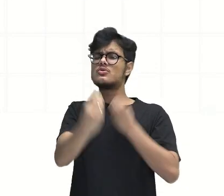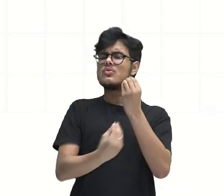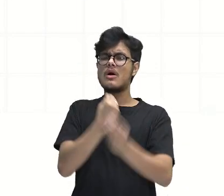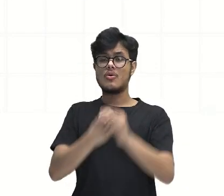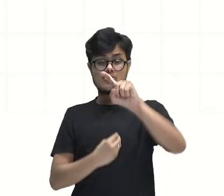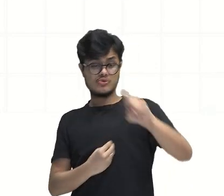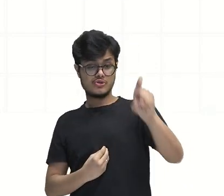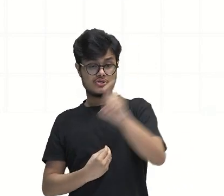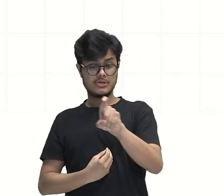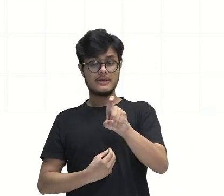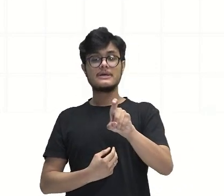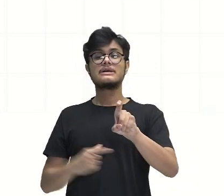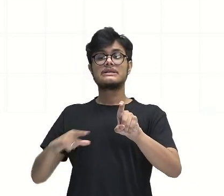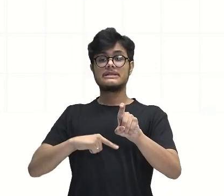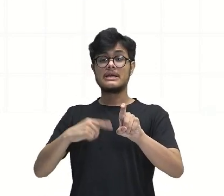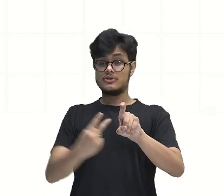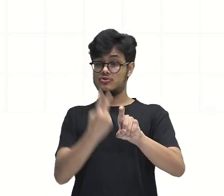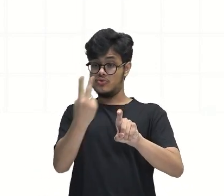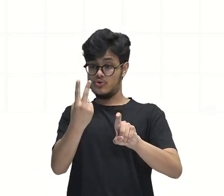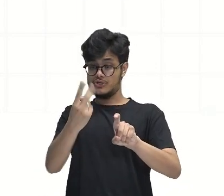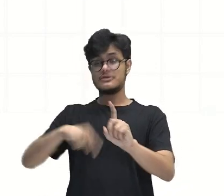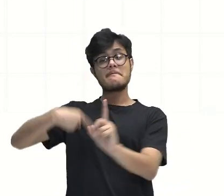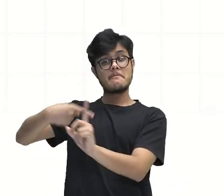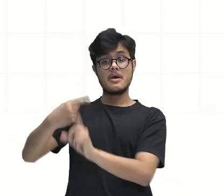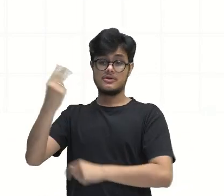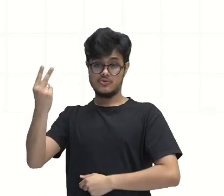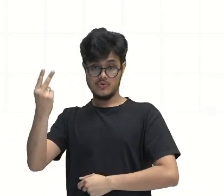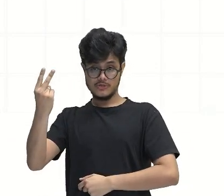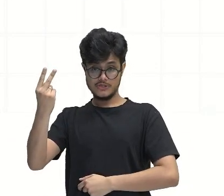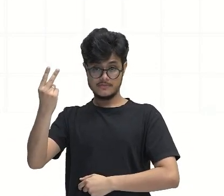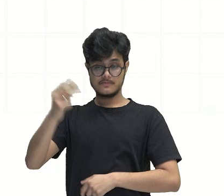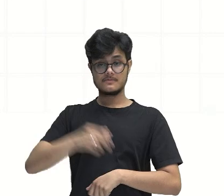vai ser 2 mais 2